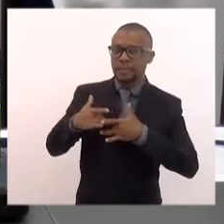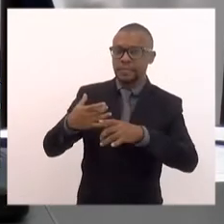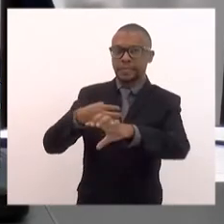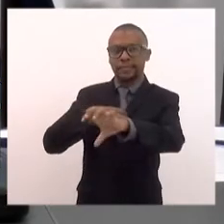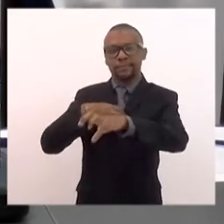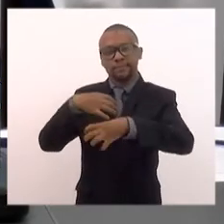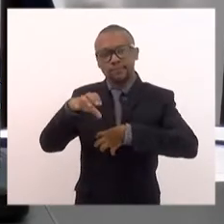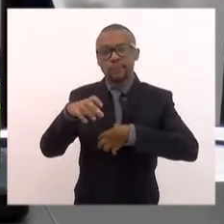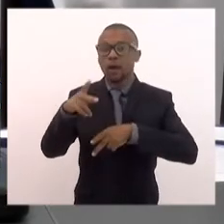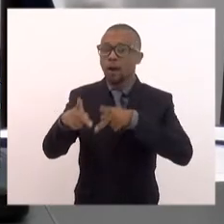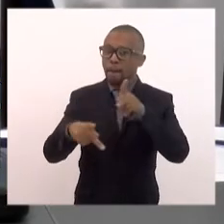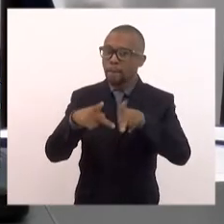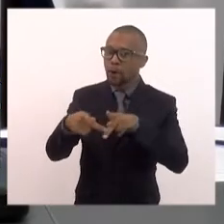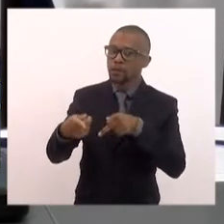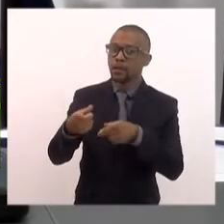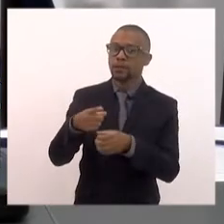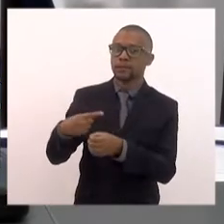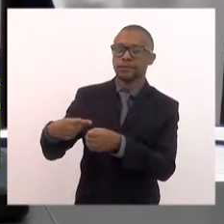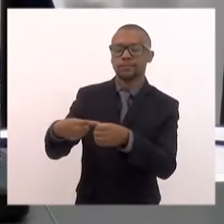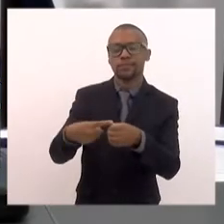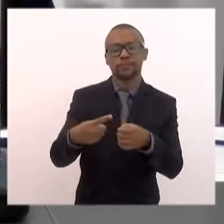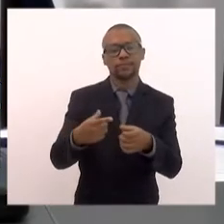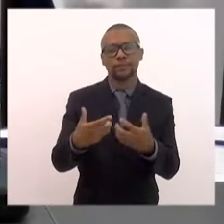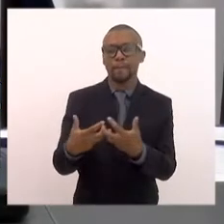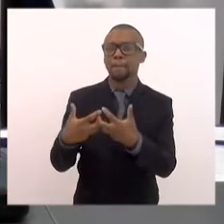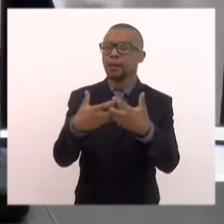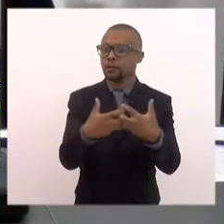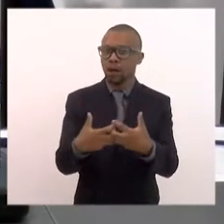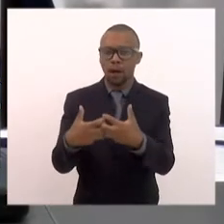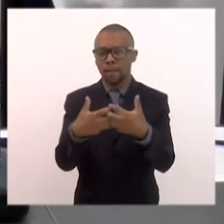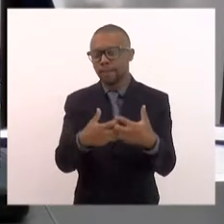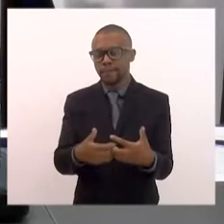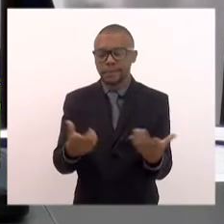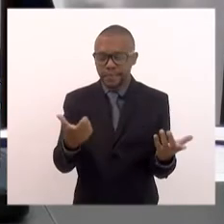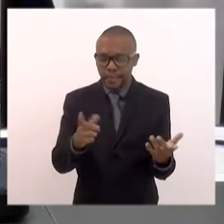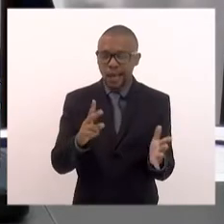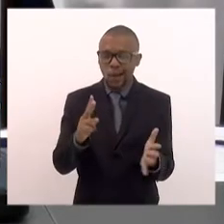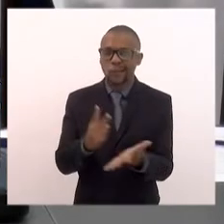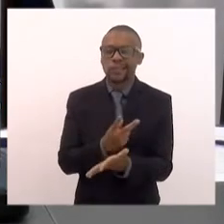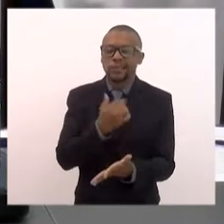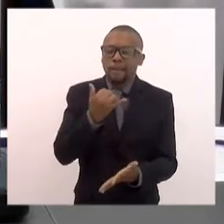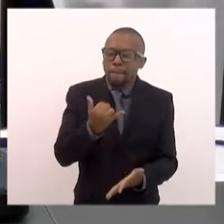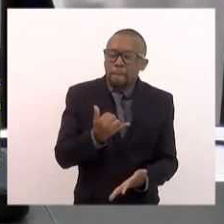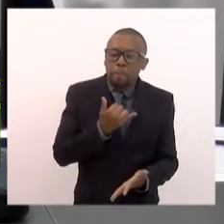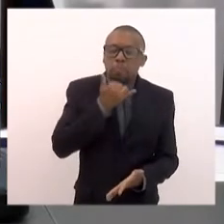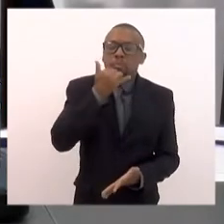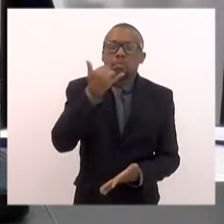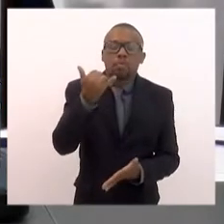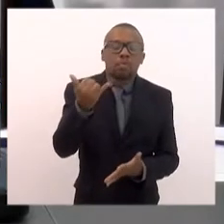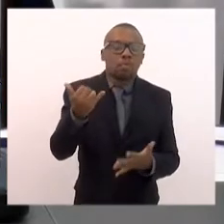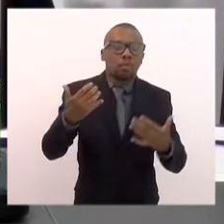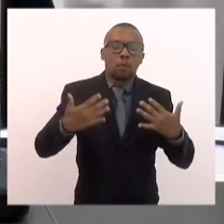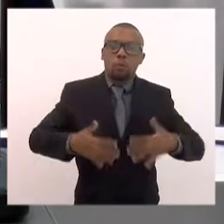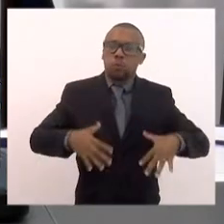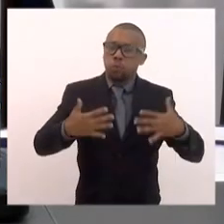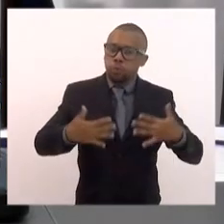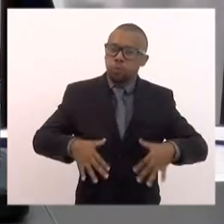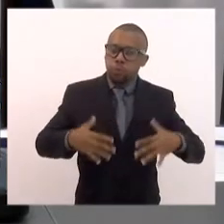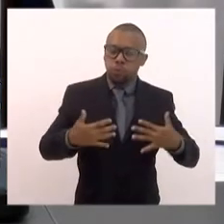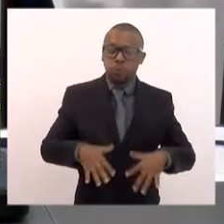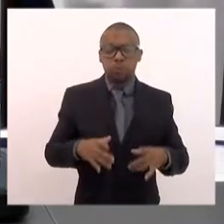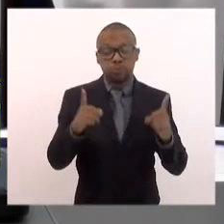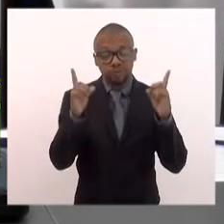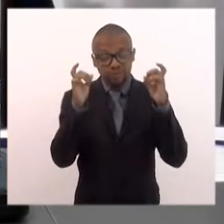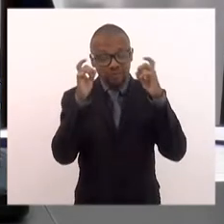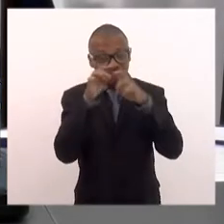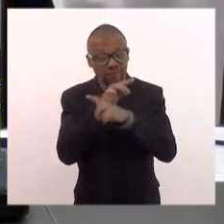povo petropolitano, que conheceu sua maior tragédia, uma tragédia humanitária de grandes proporções, um drama